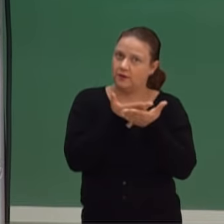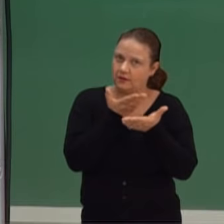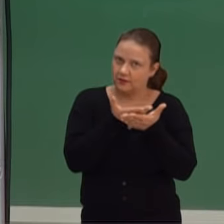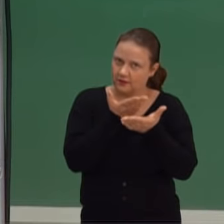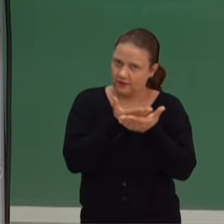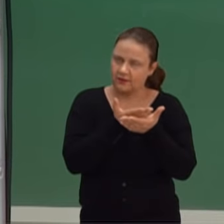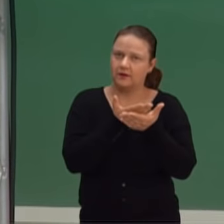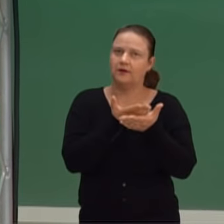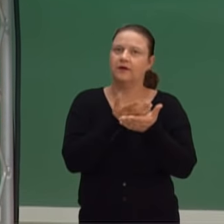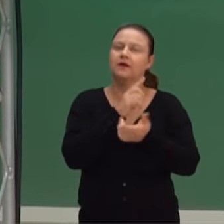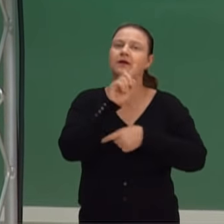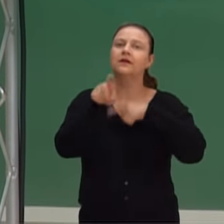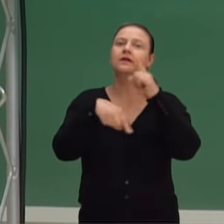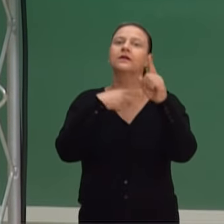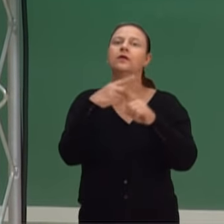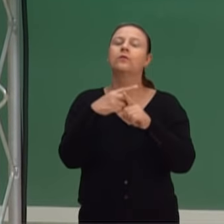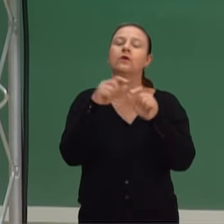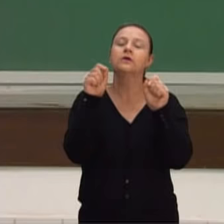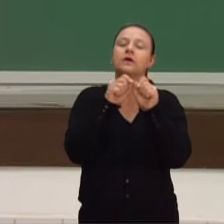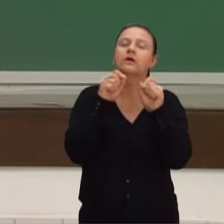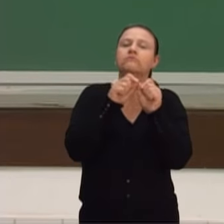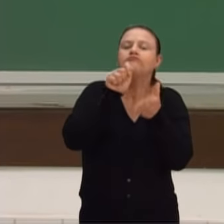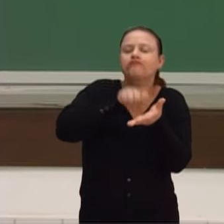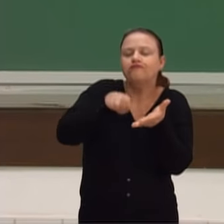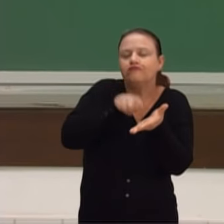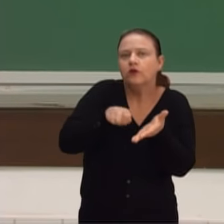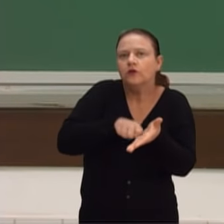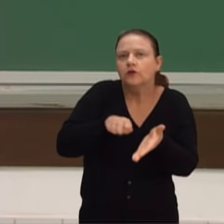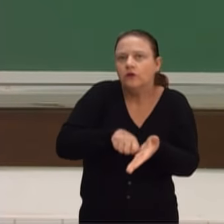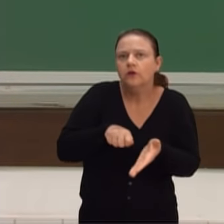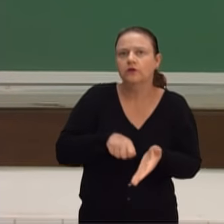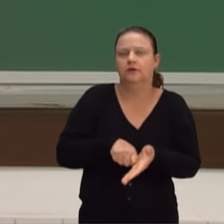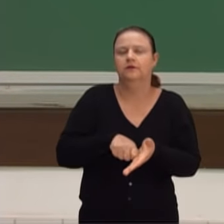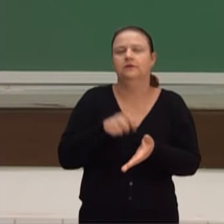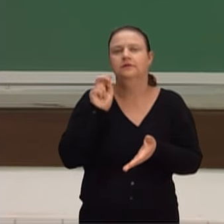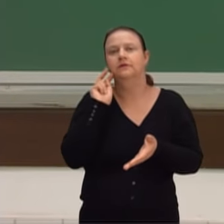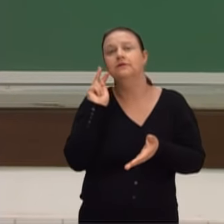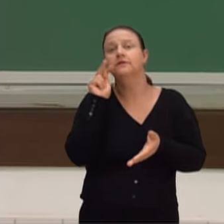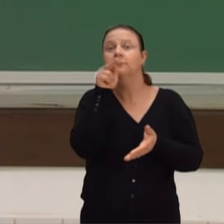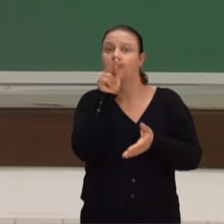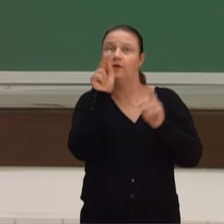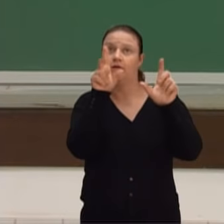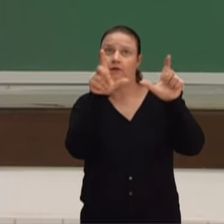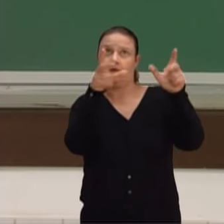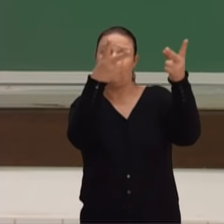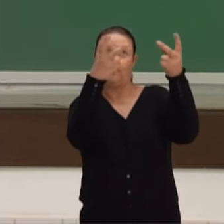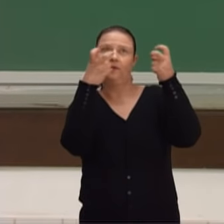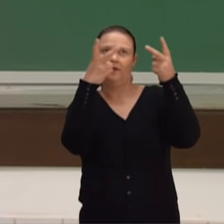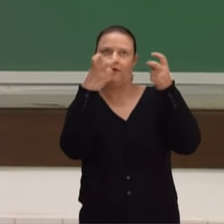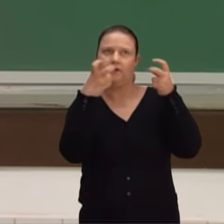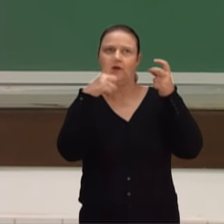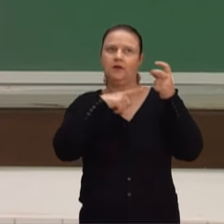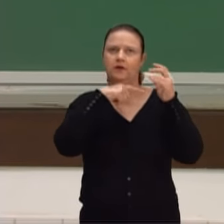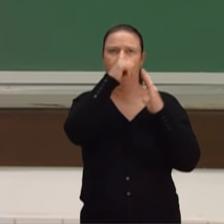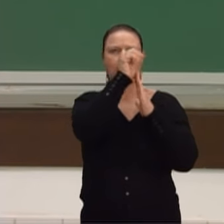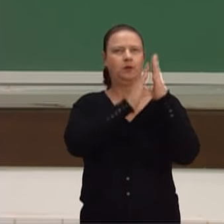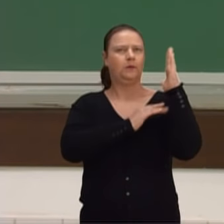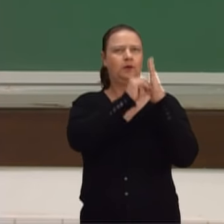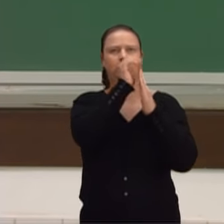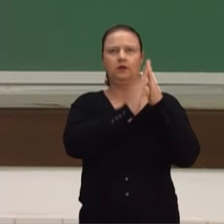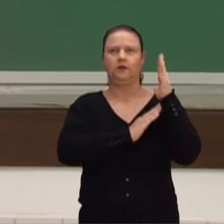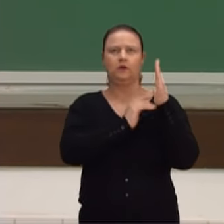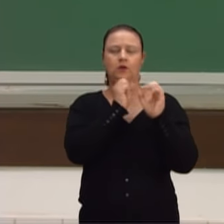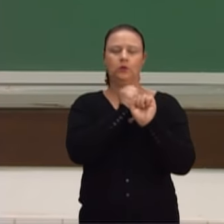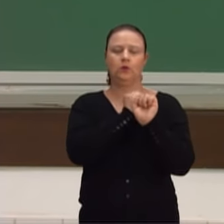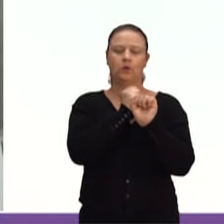também, e depois você vai construir um texto sobre essa situação. Vamos lá? Tá aqui a pintura do Lucílio de Albuquerque, de